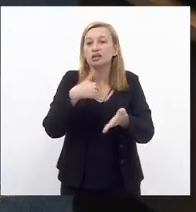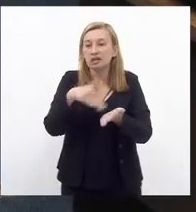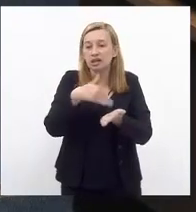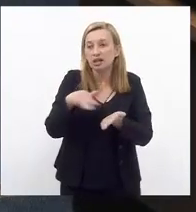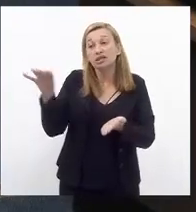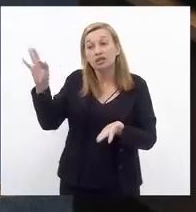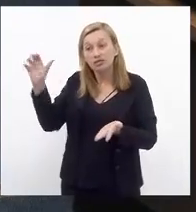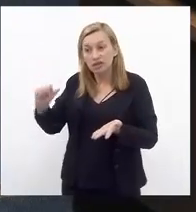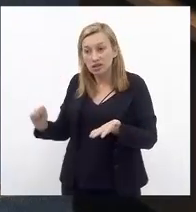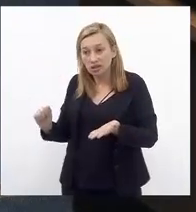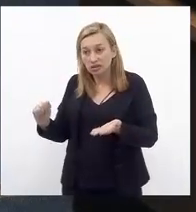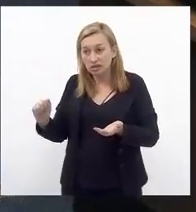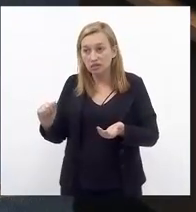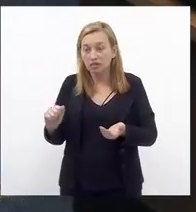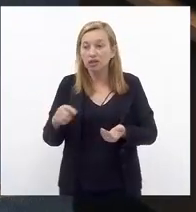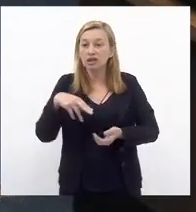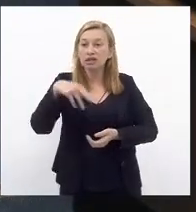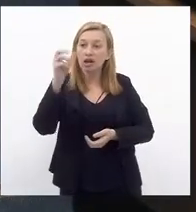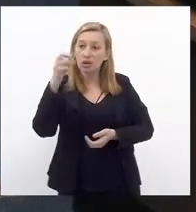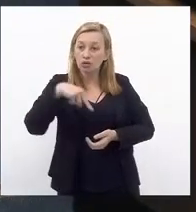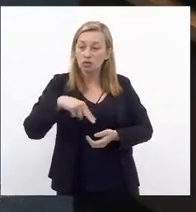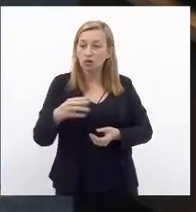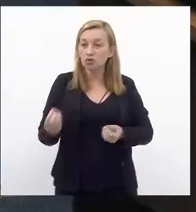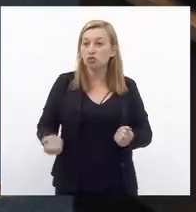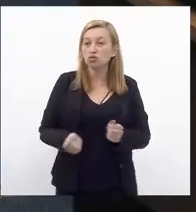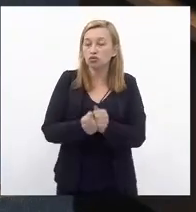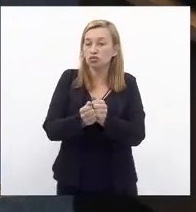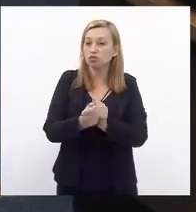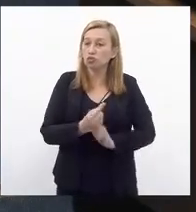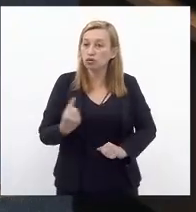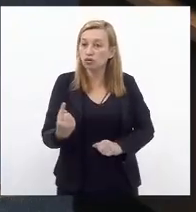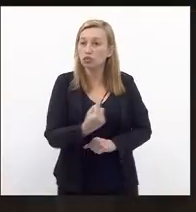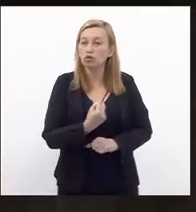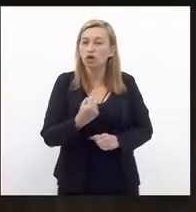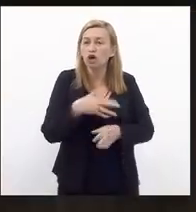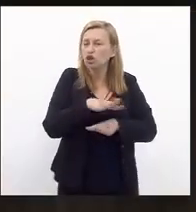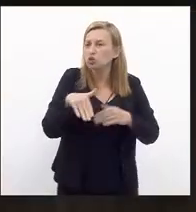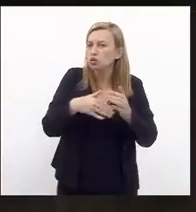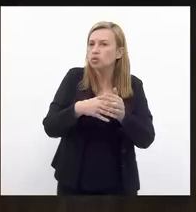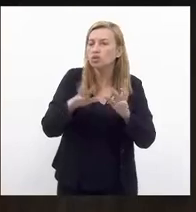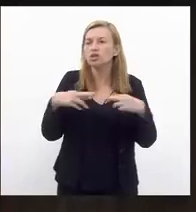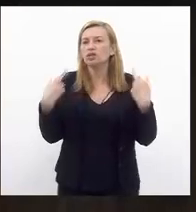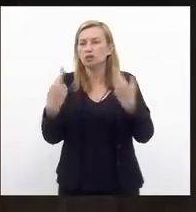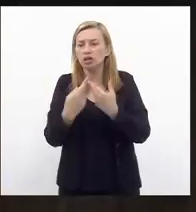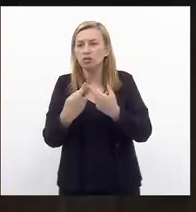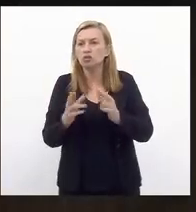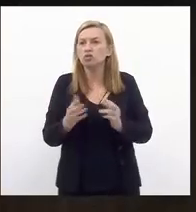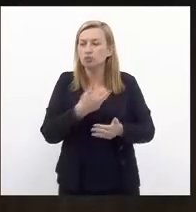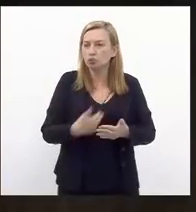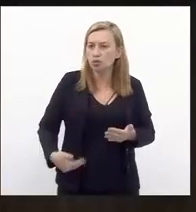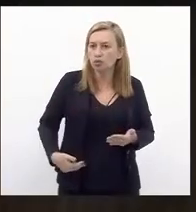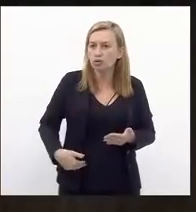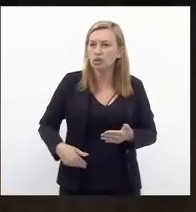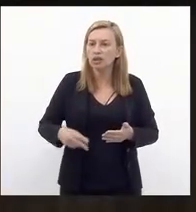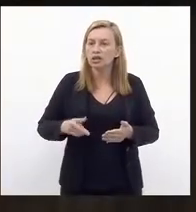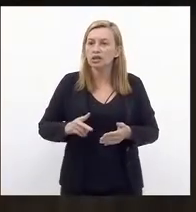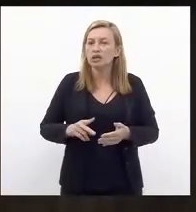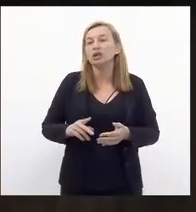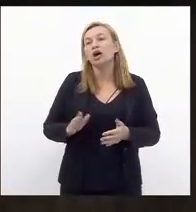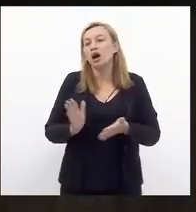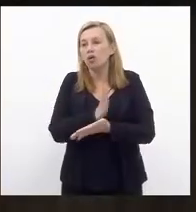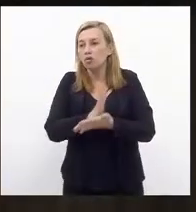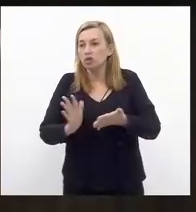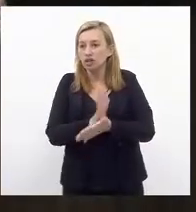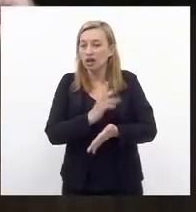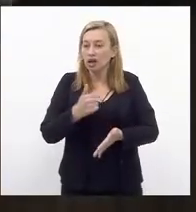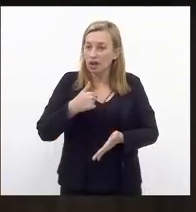o secretário de fazenda Nelson Rocha esteve aqui conosco em todas as audiências públicas o presididos por mim seu